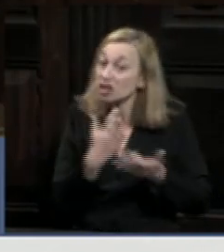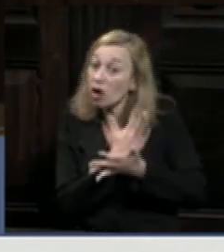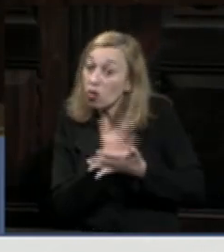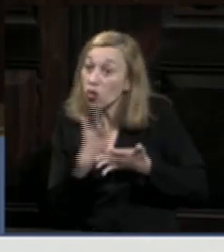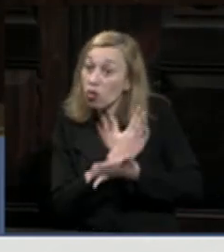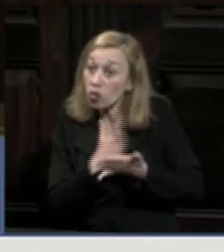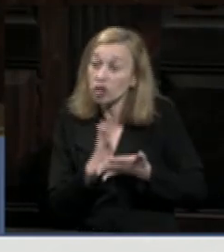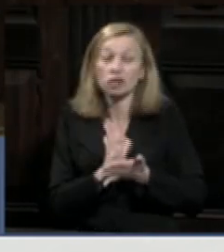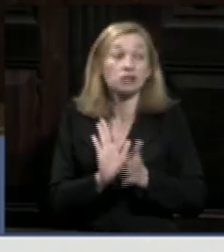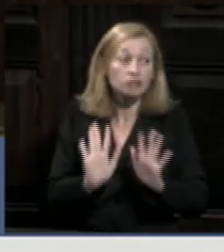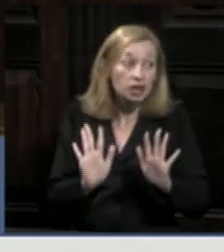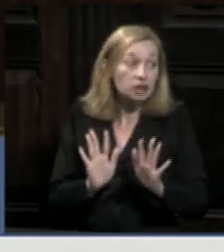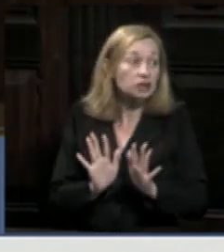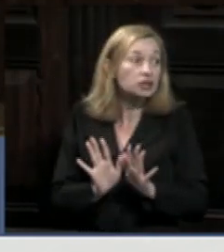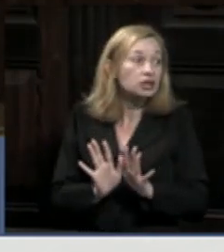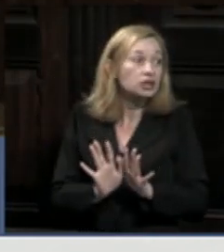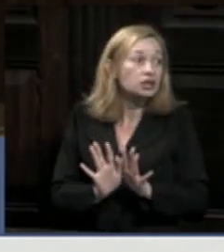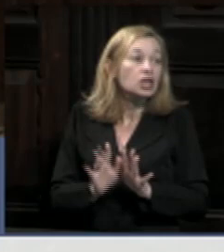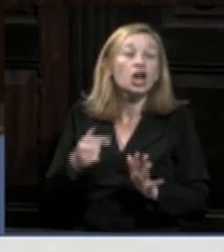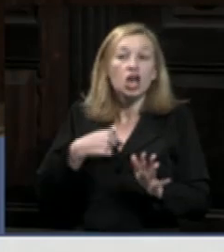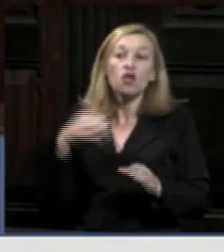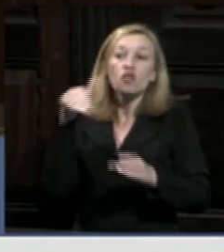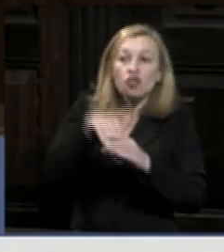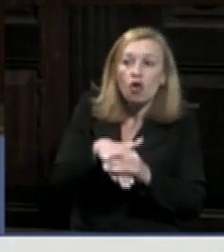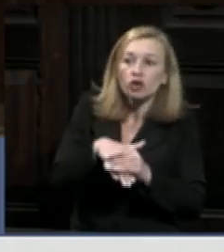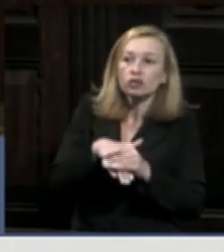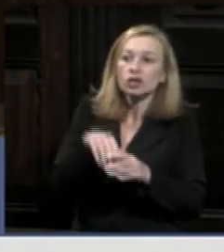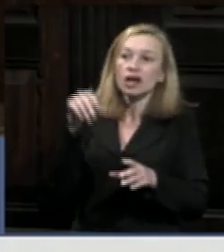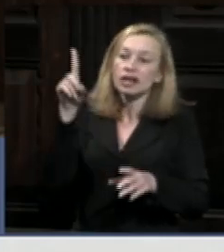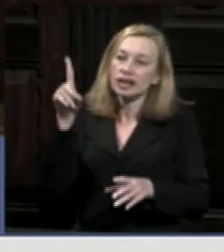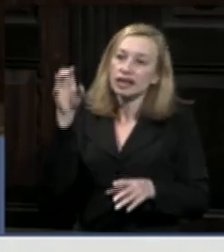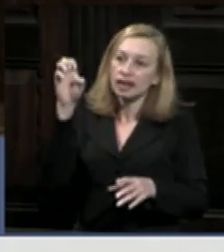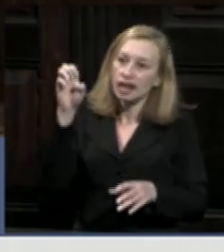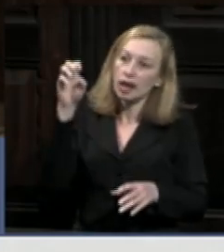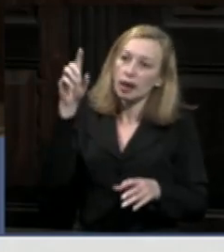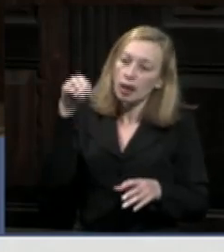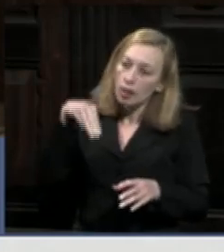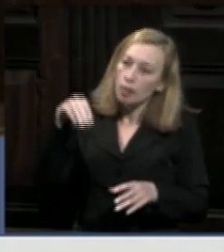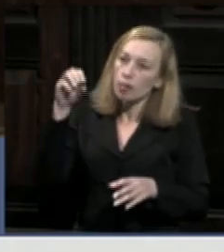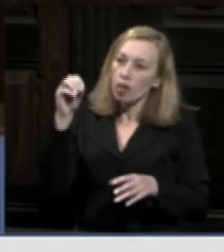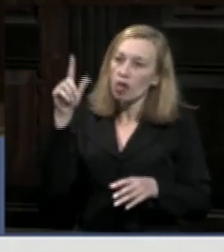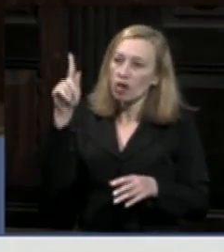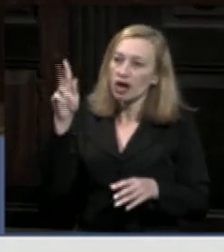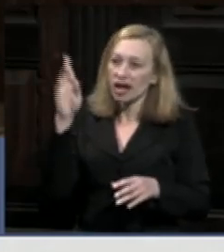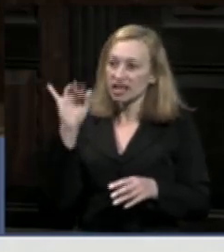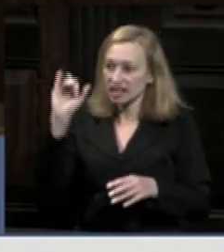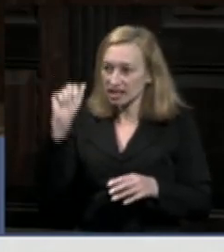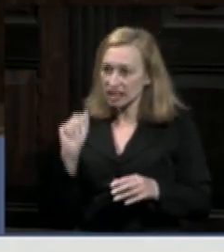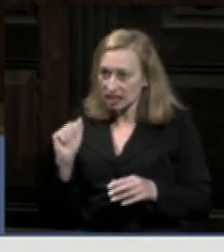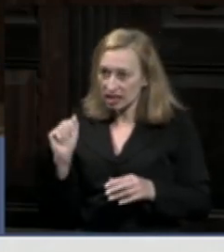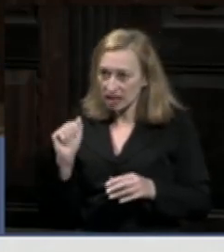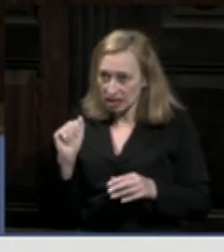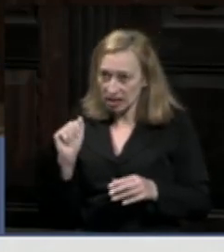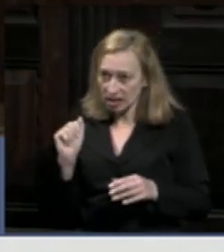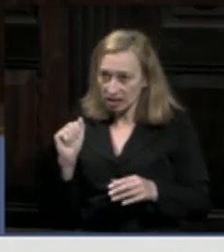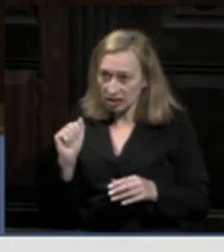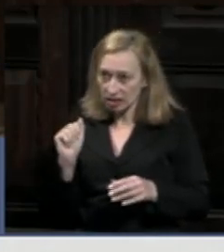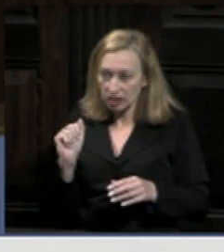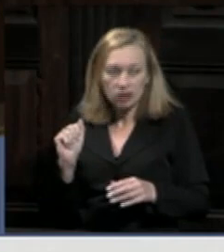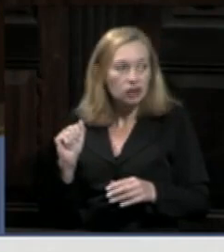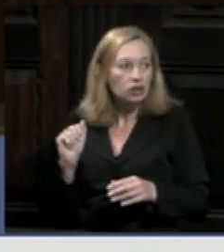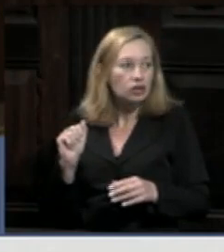voto na democracia o instrumento foi dada ao cidadão que verdadeiramente fazer